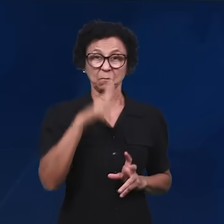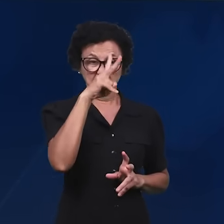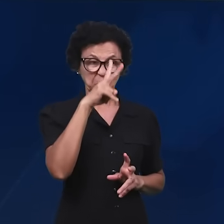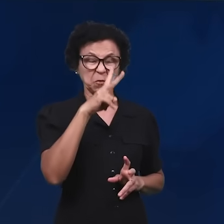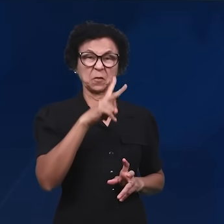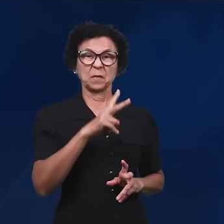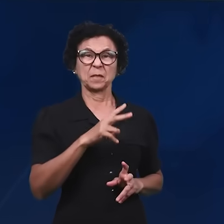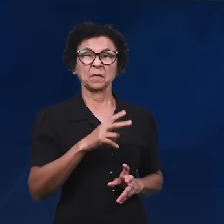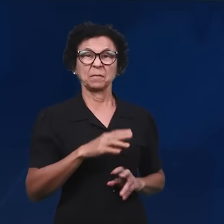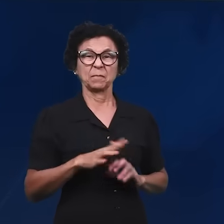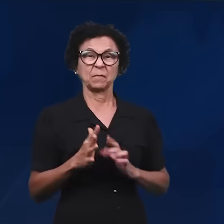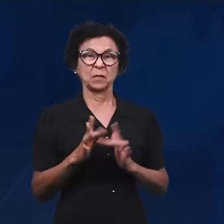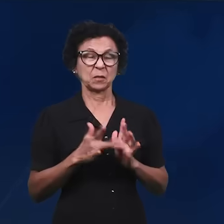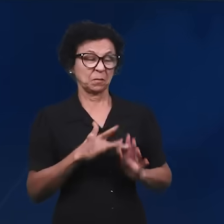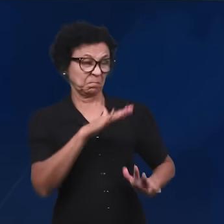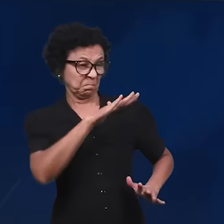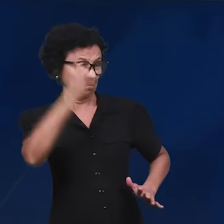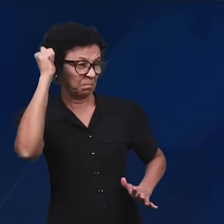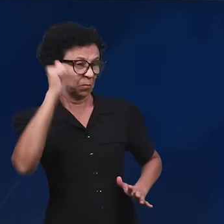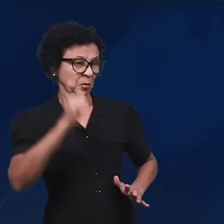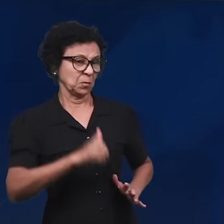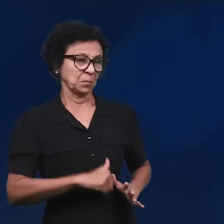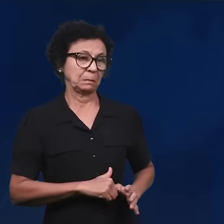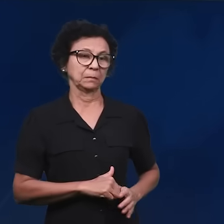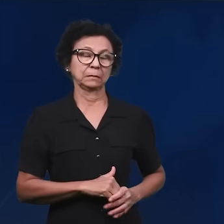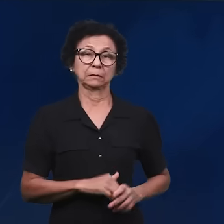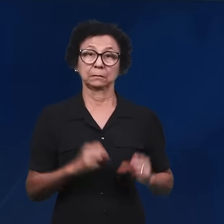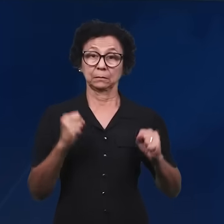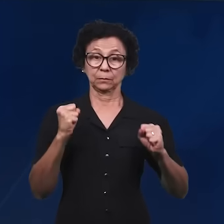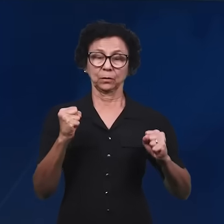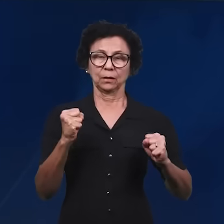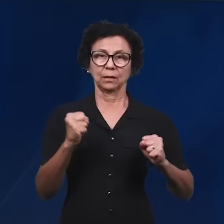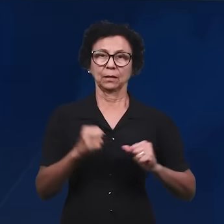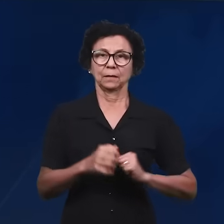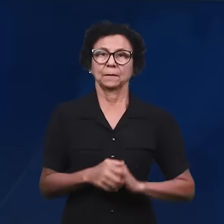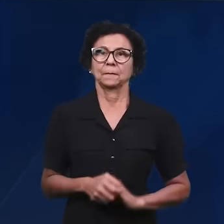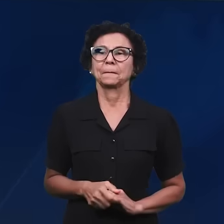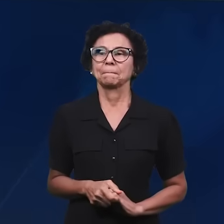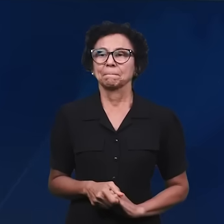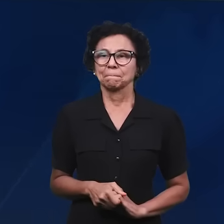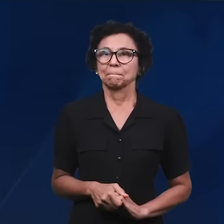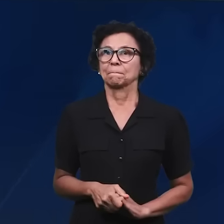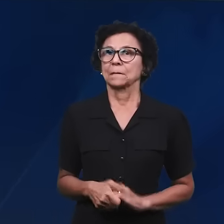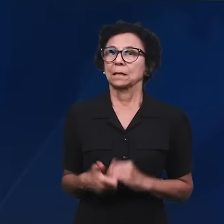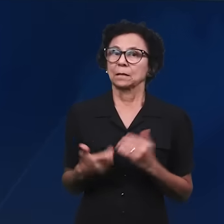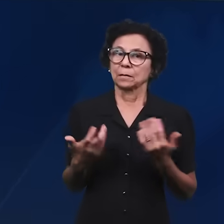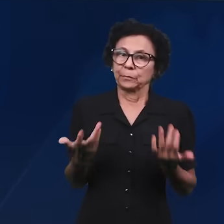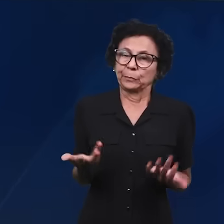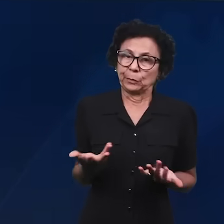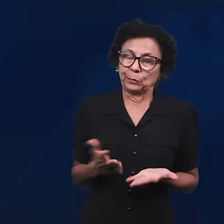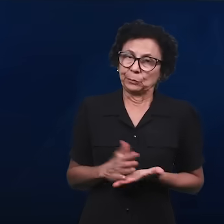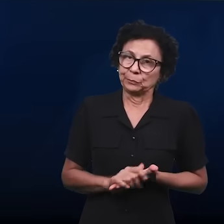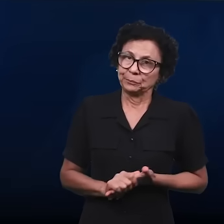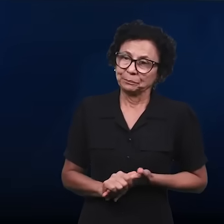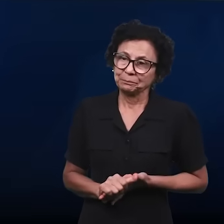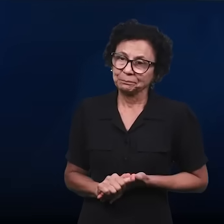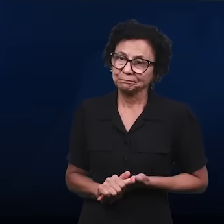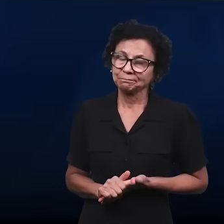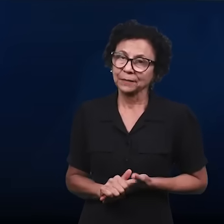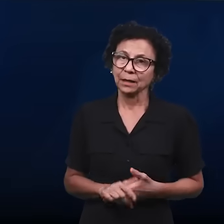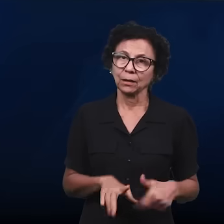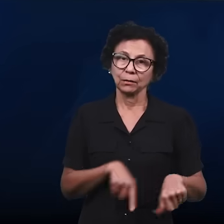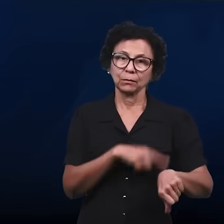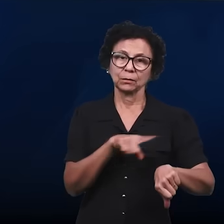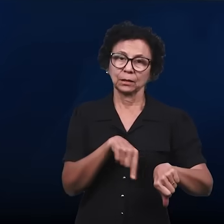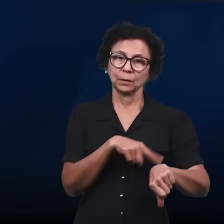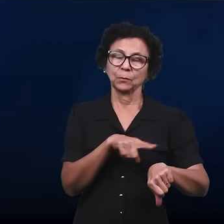assim, forte de falar que o que Jesus queria fazer naquela hora. Meus irmãos e amigos, sabemos o seguinte, que o